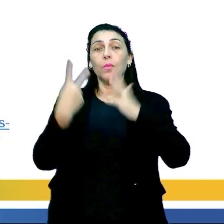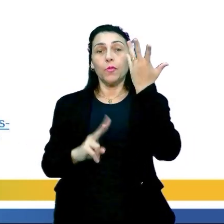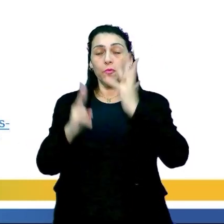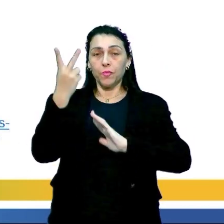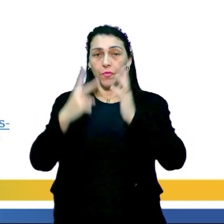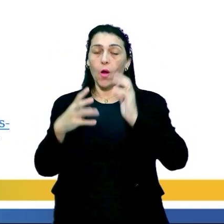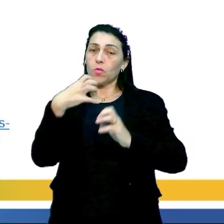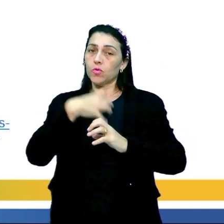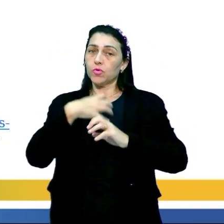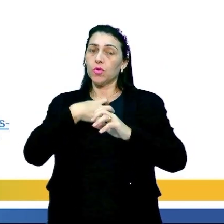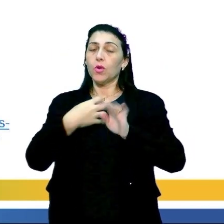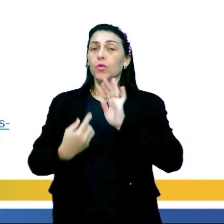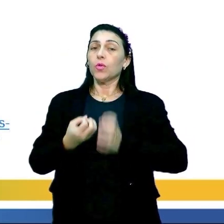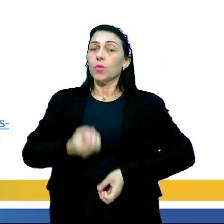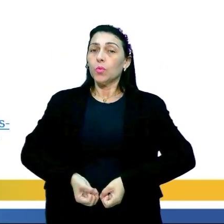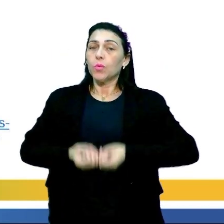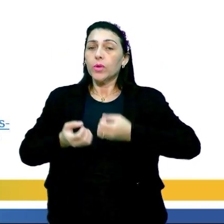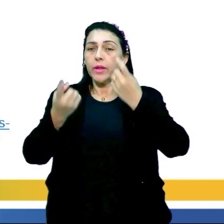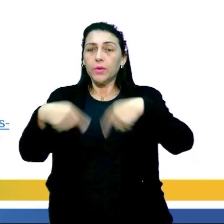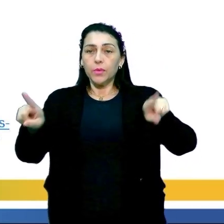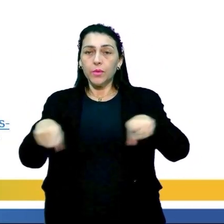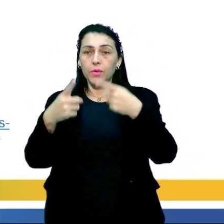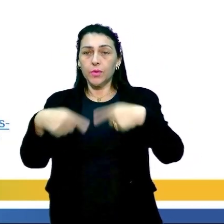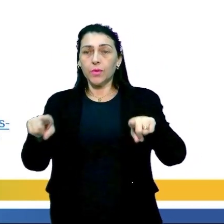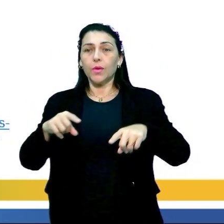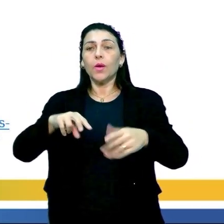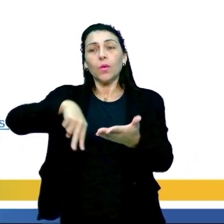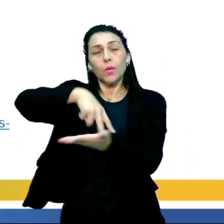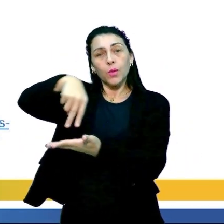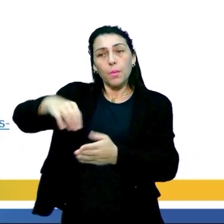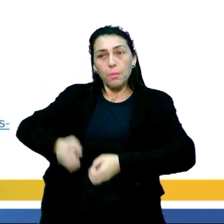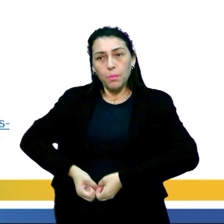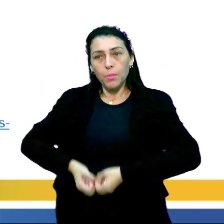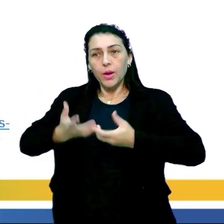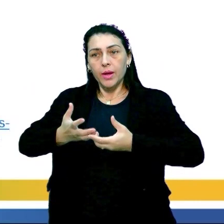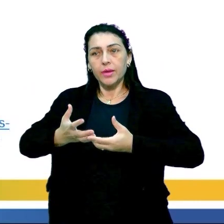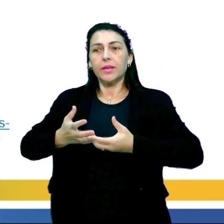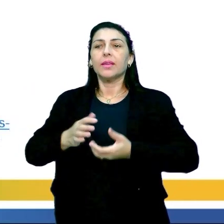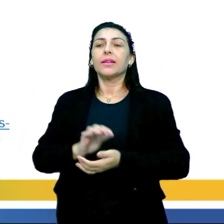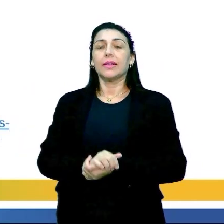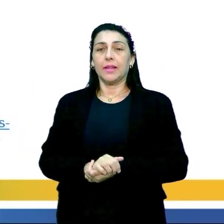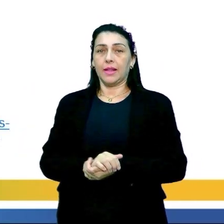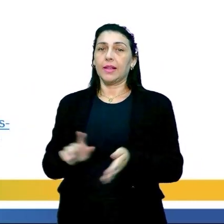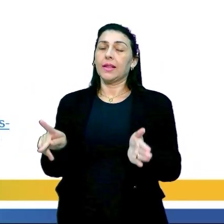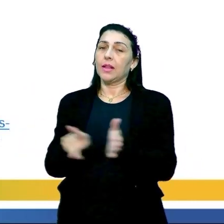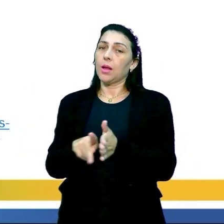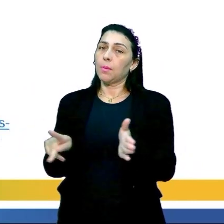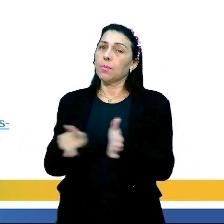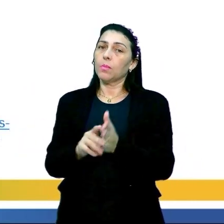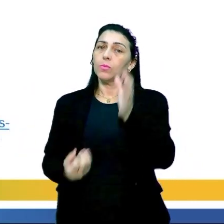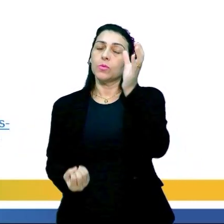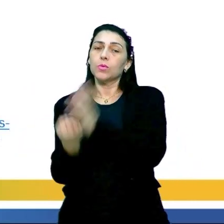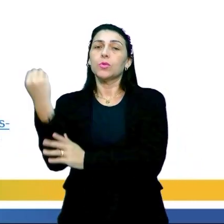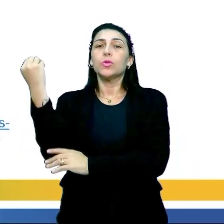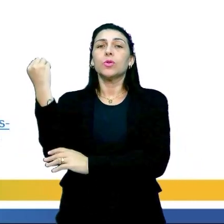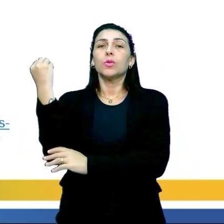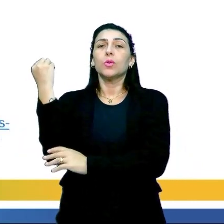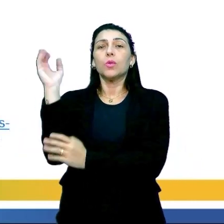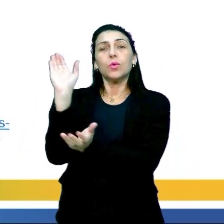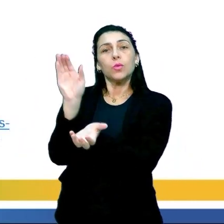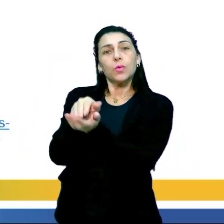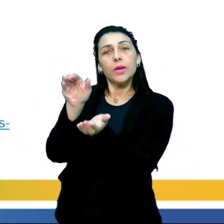uma forma de expressão musical, coreográfica e poética. enraizada no Recife e